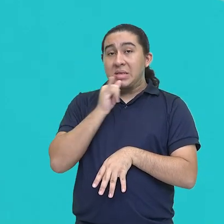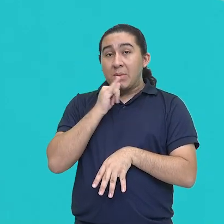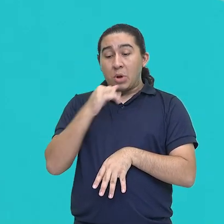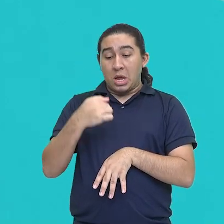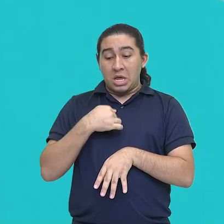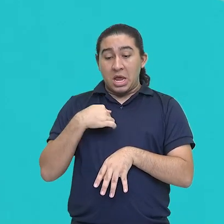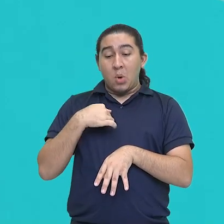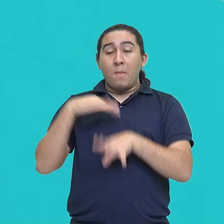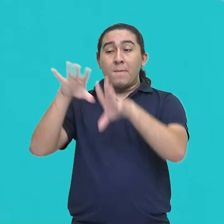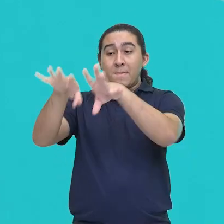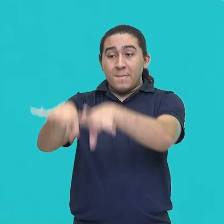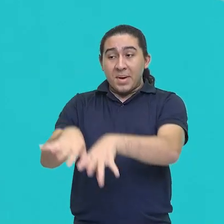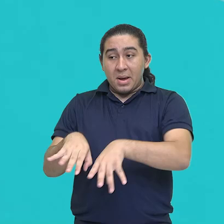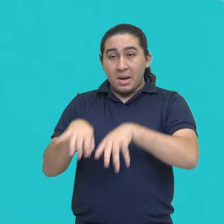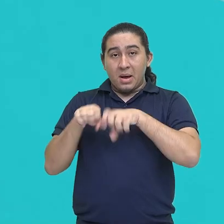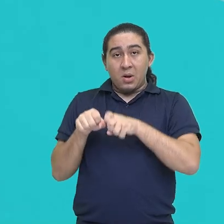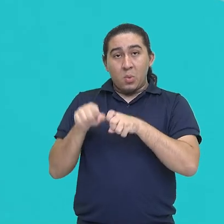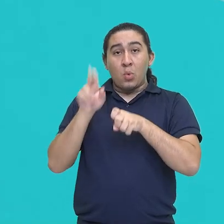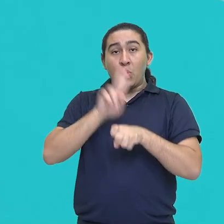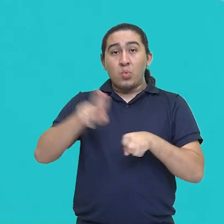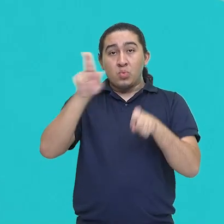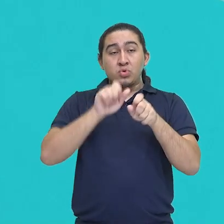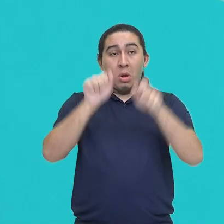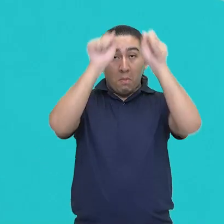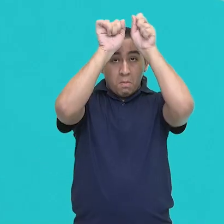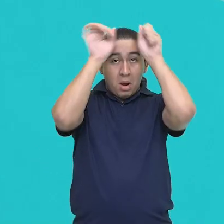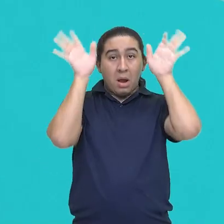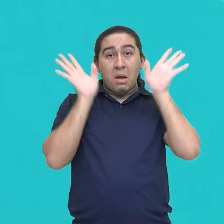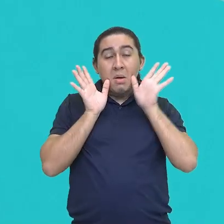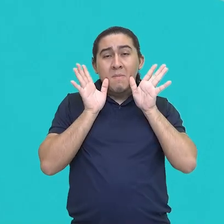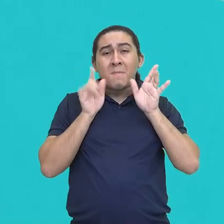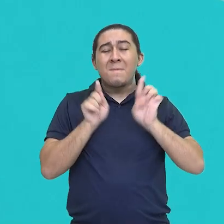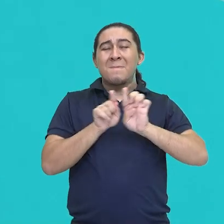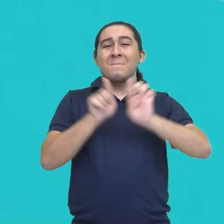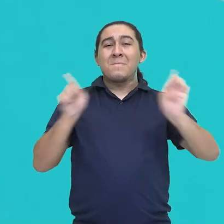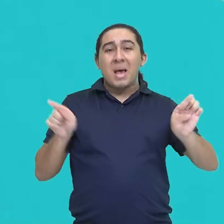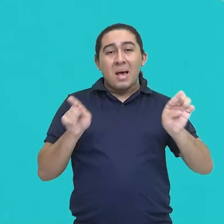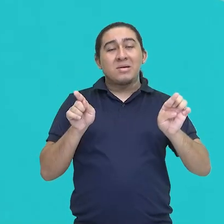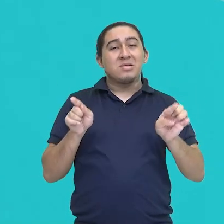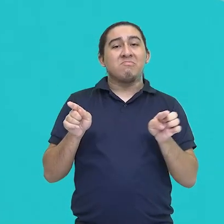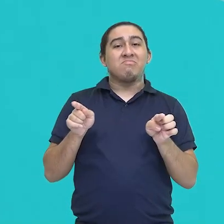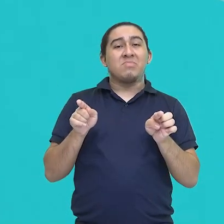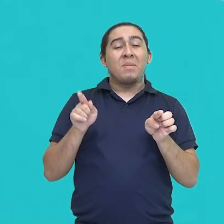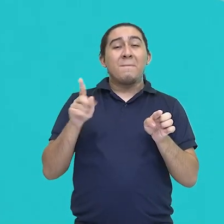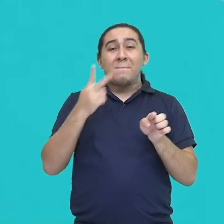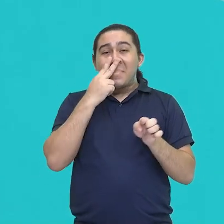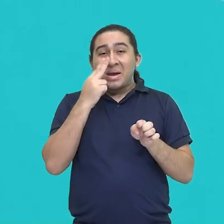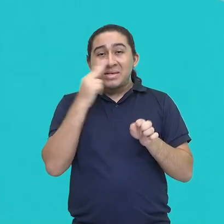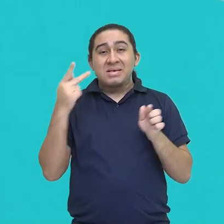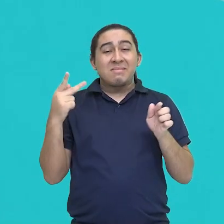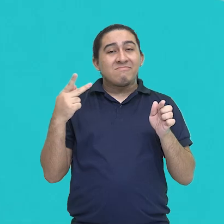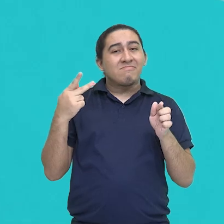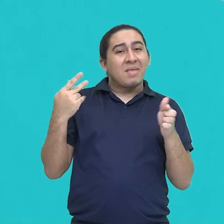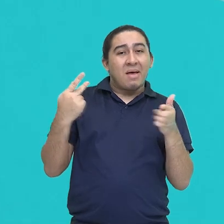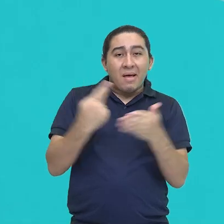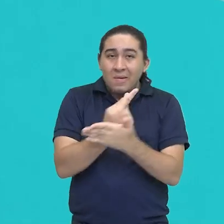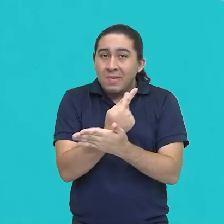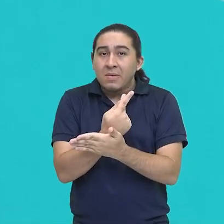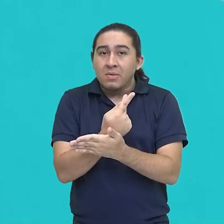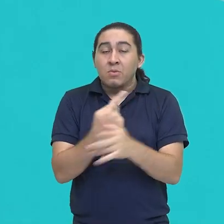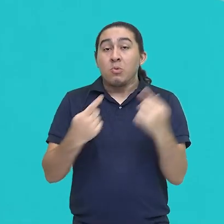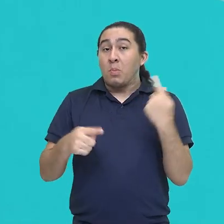cocar, só que eu tiro ele do conceito original dele. O cocar, ele não é só um item de ornamentação, ele